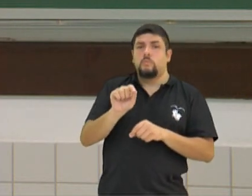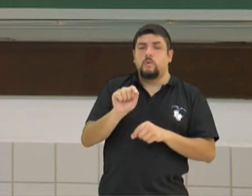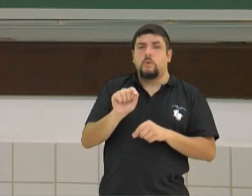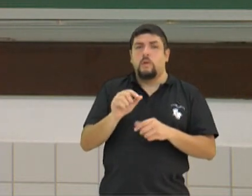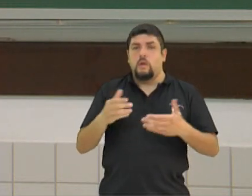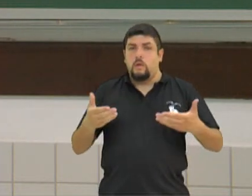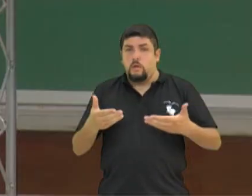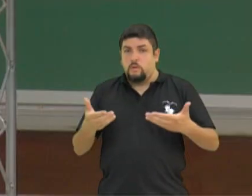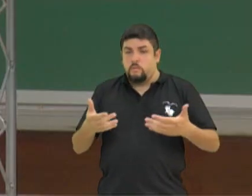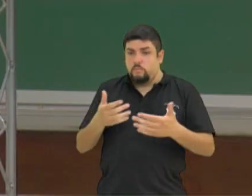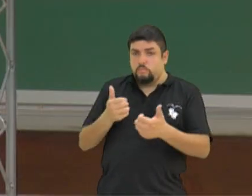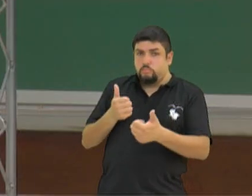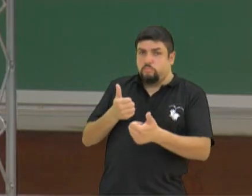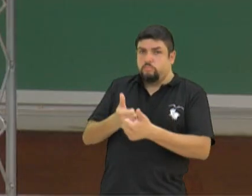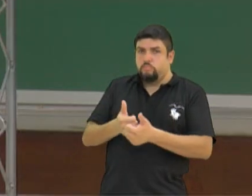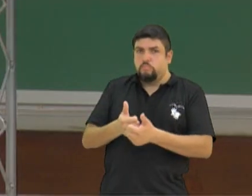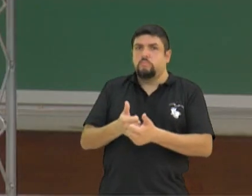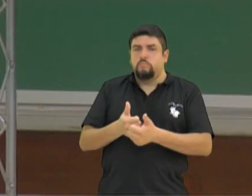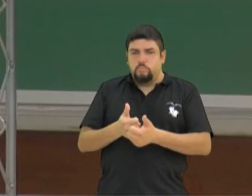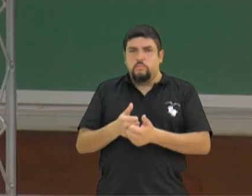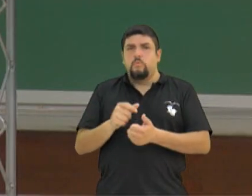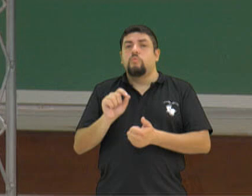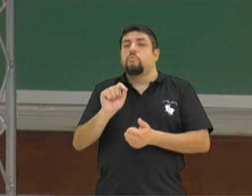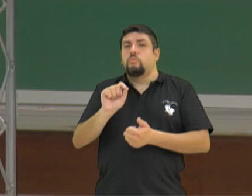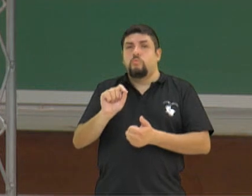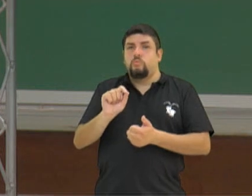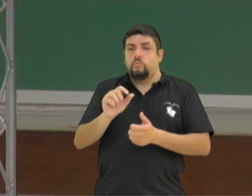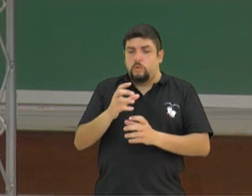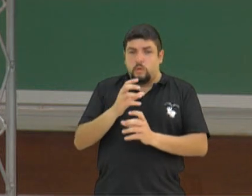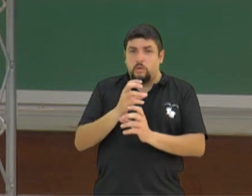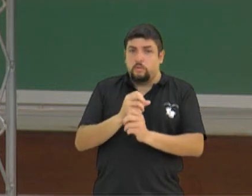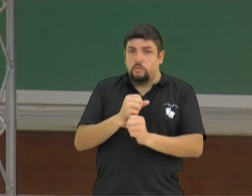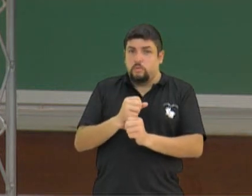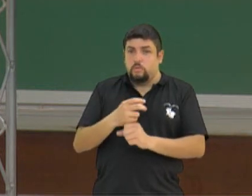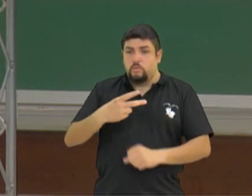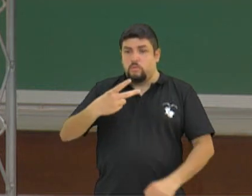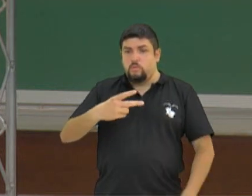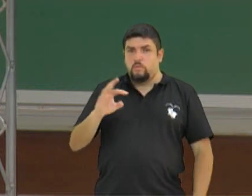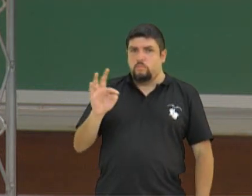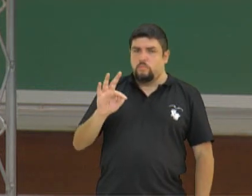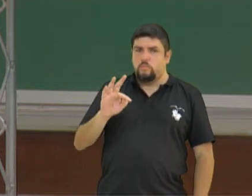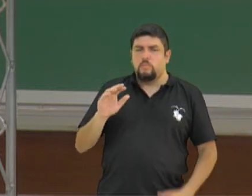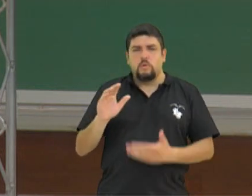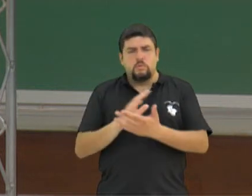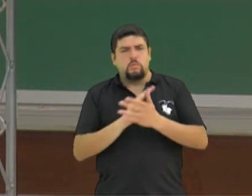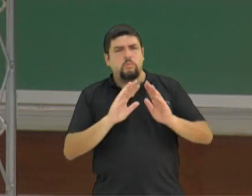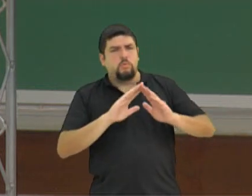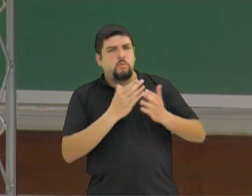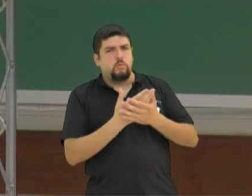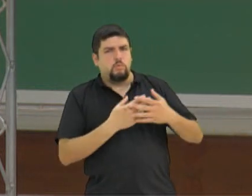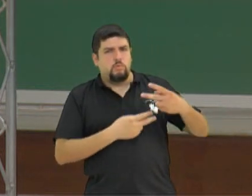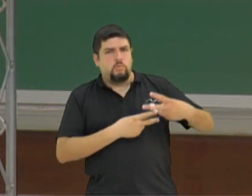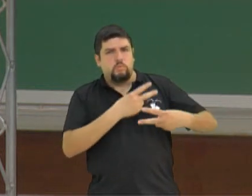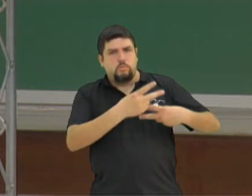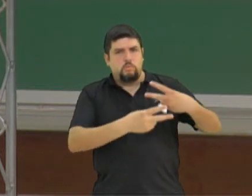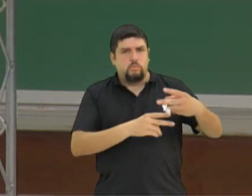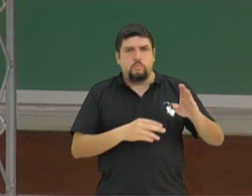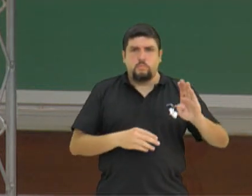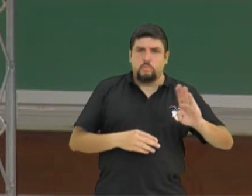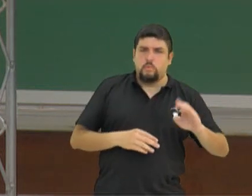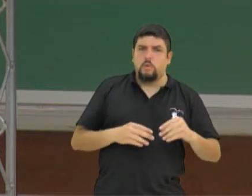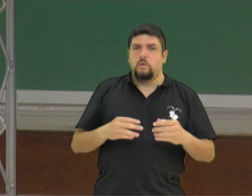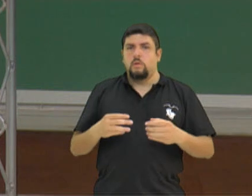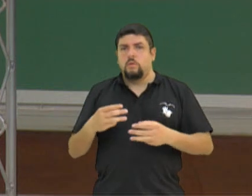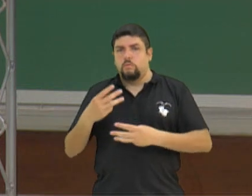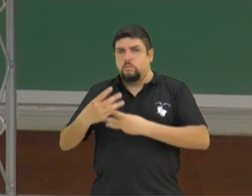fechamento de notas, né? Tanto as escolas bimestrais quanto as escolas que são trimestrais. Os professores estão aí preocupados em fazer o lançamento das notas